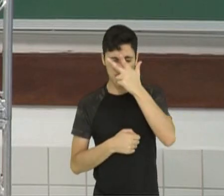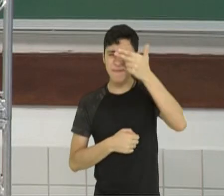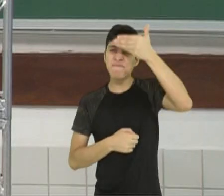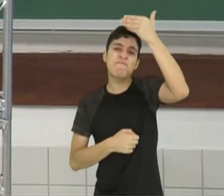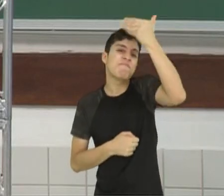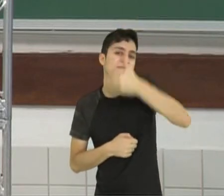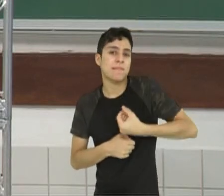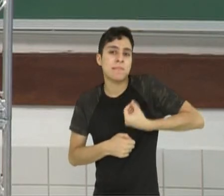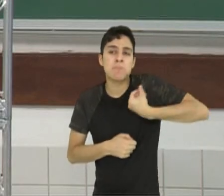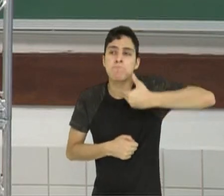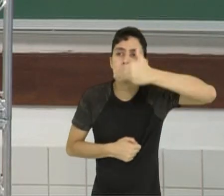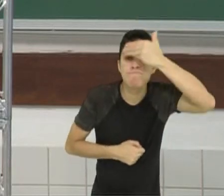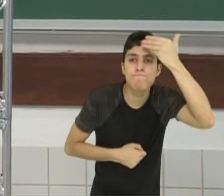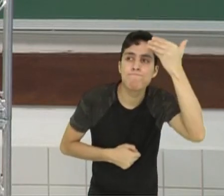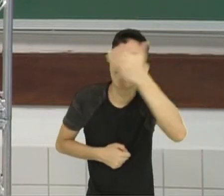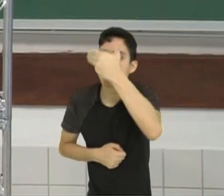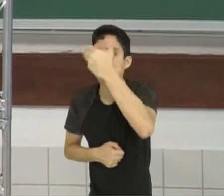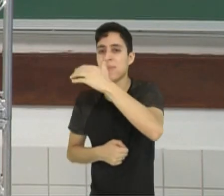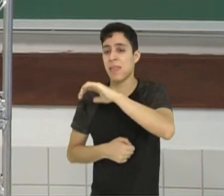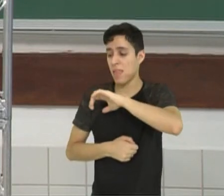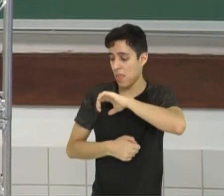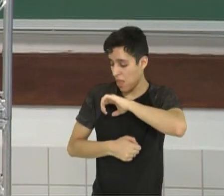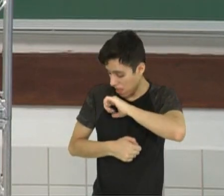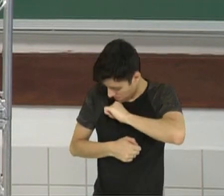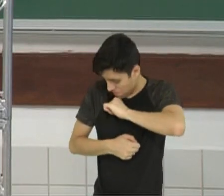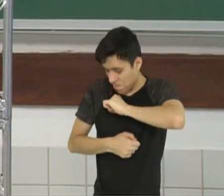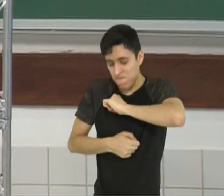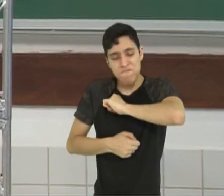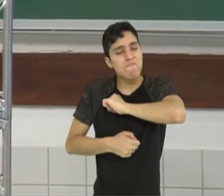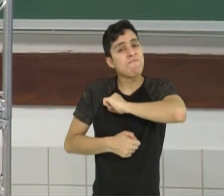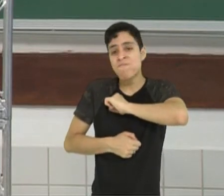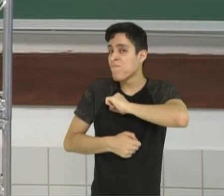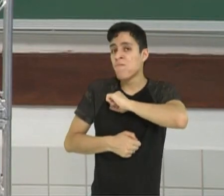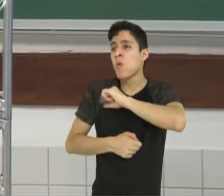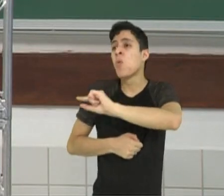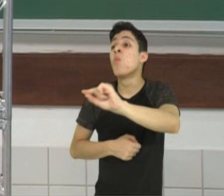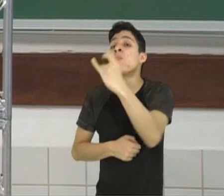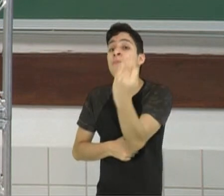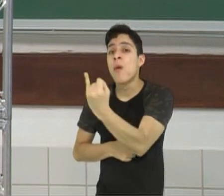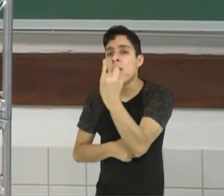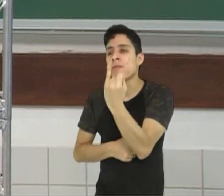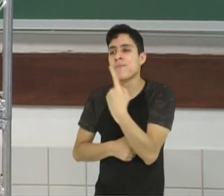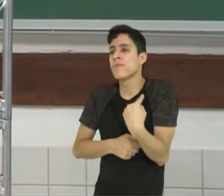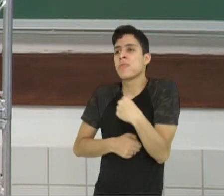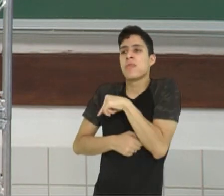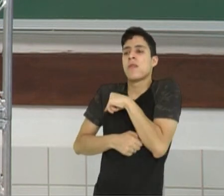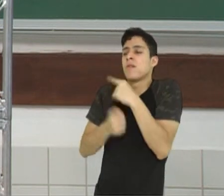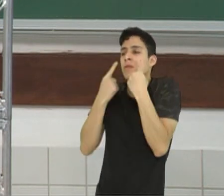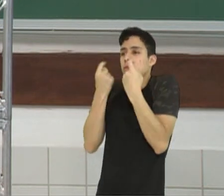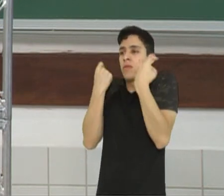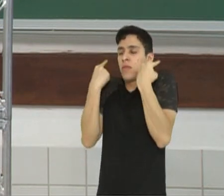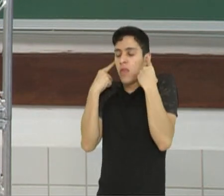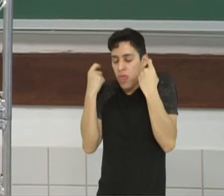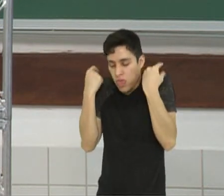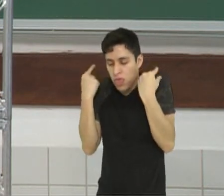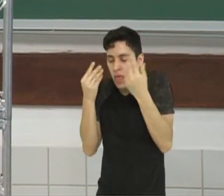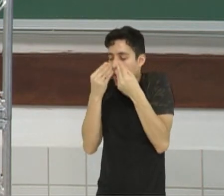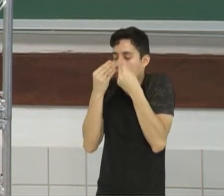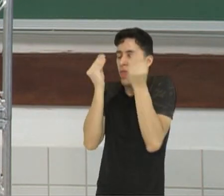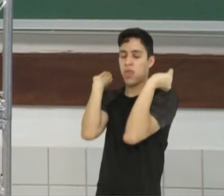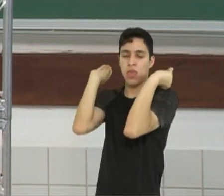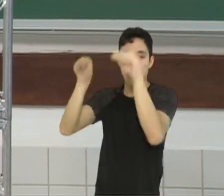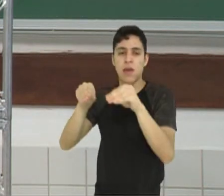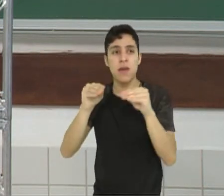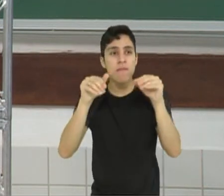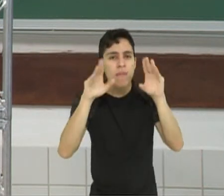vida, cegos de amor, cegos de coisas que importam, porque a gente está numa correria frenética, né, atrás de lucro,